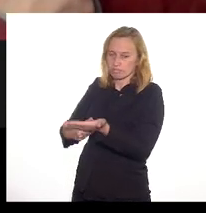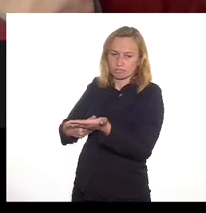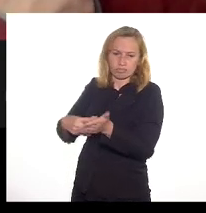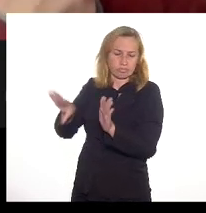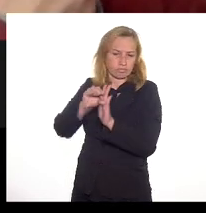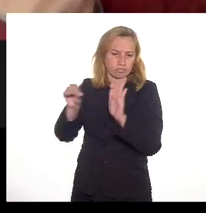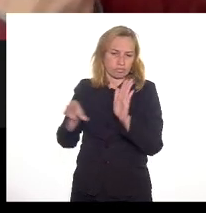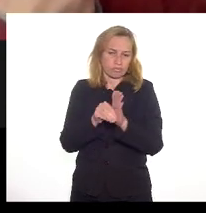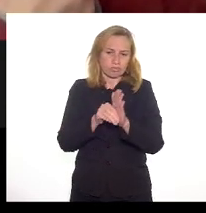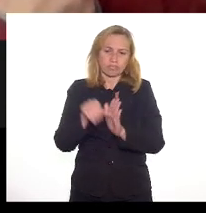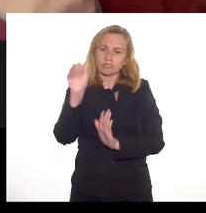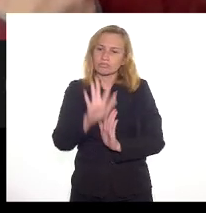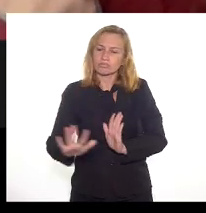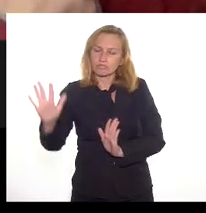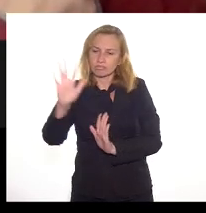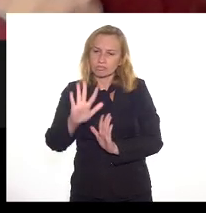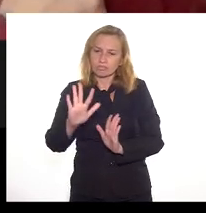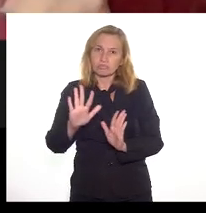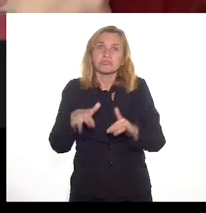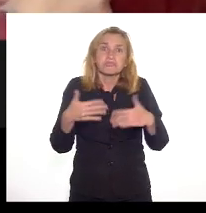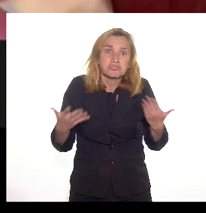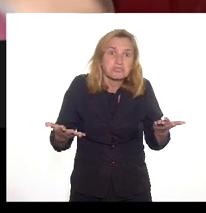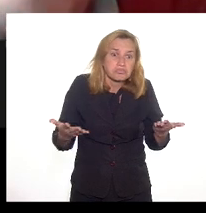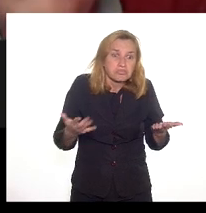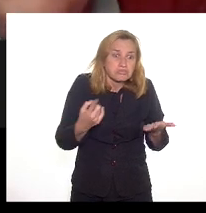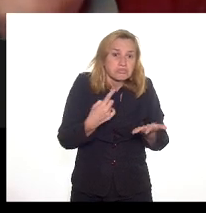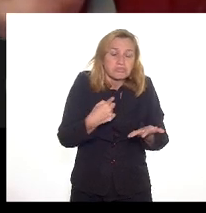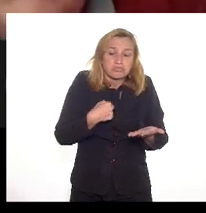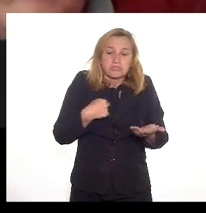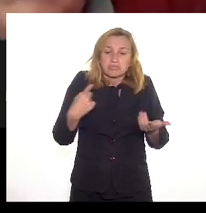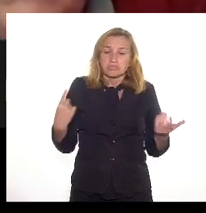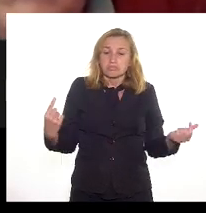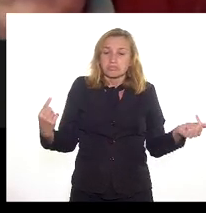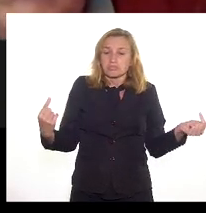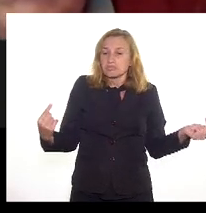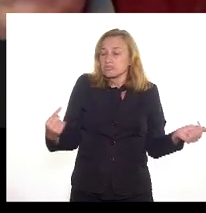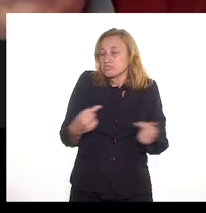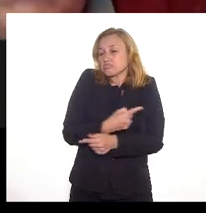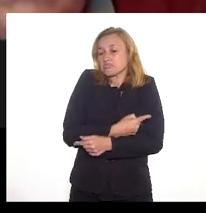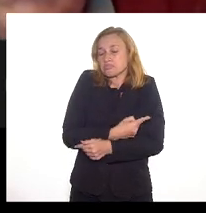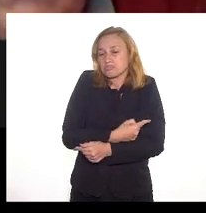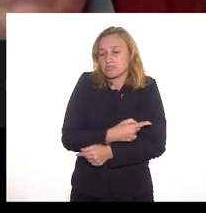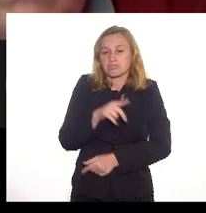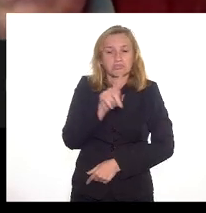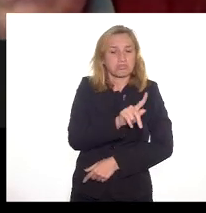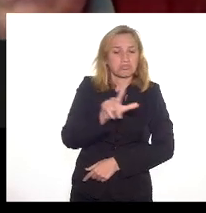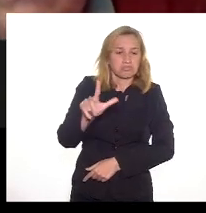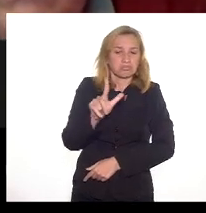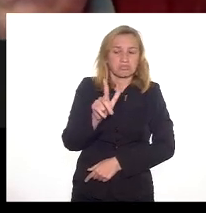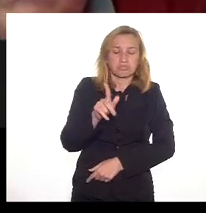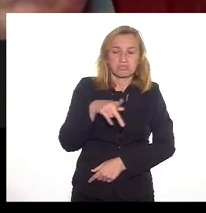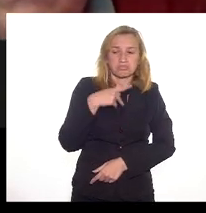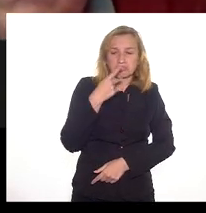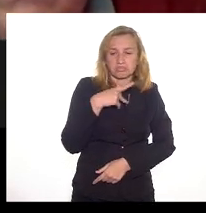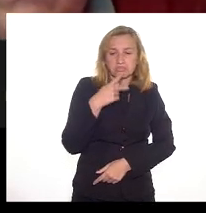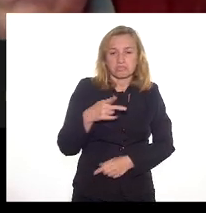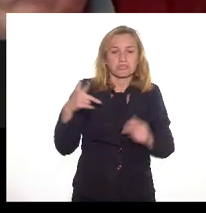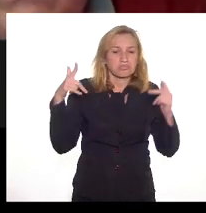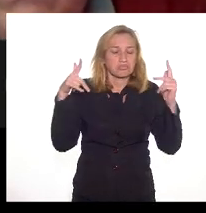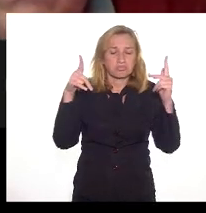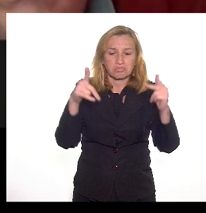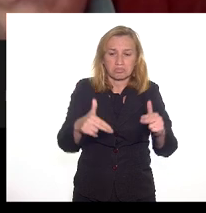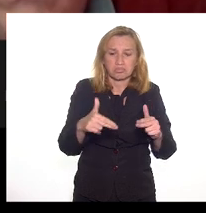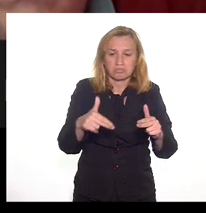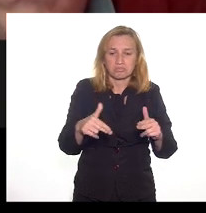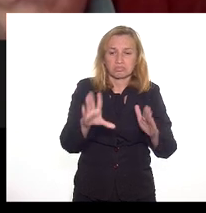nacional? Cumpro o conteúdo nacional, mas não concordo com o PL que dita o mesmo preço, o